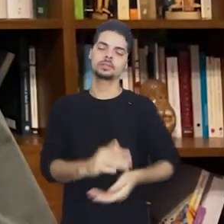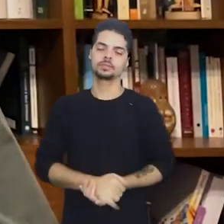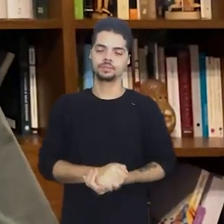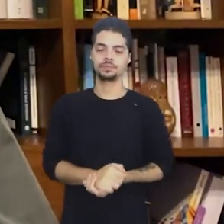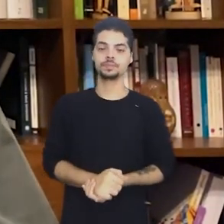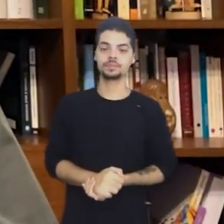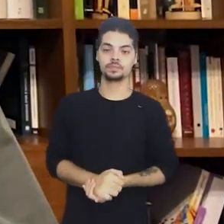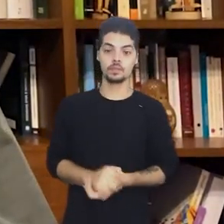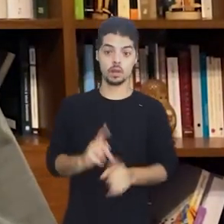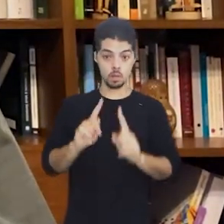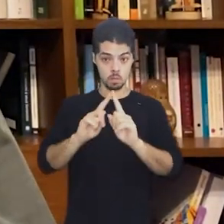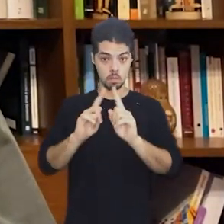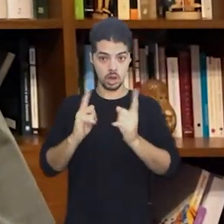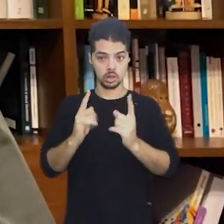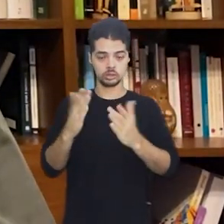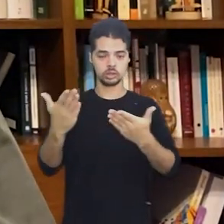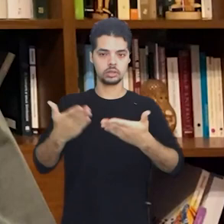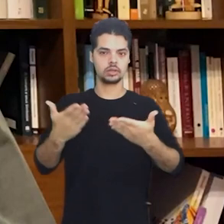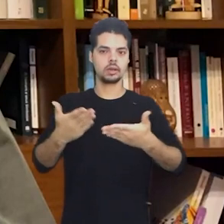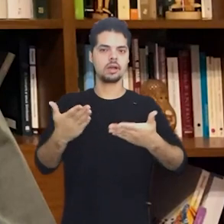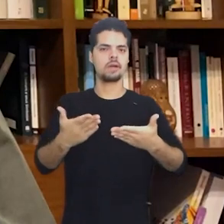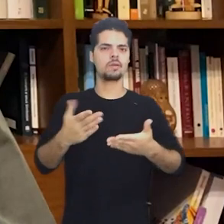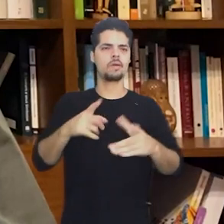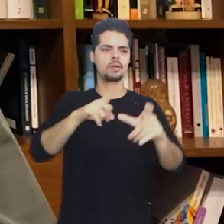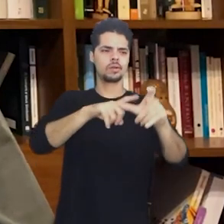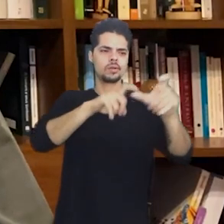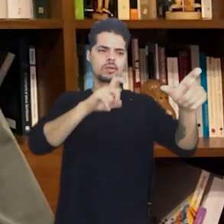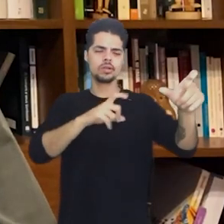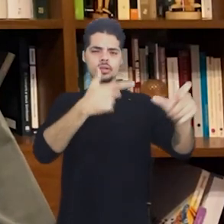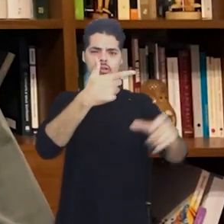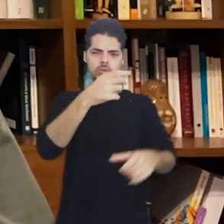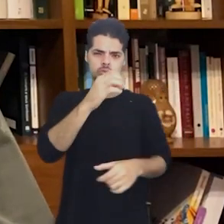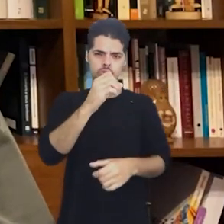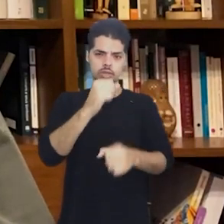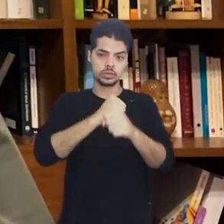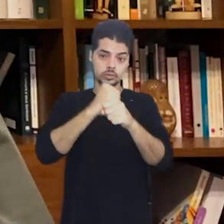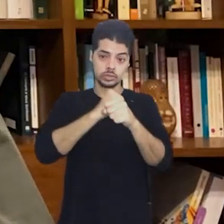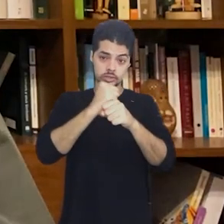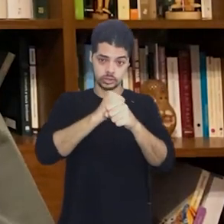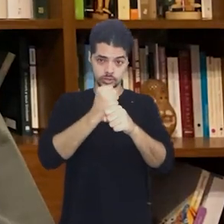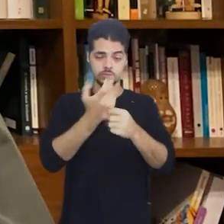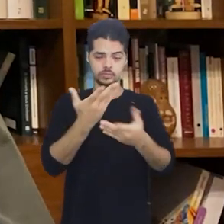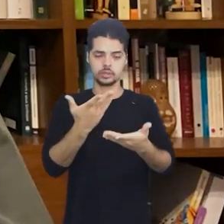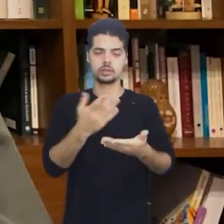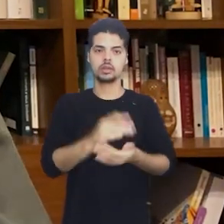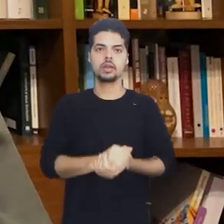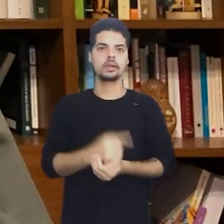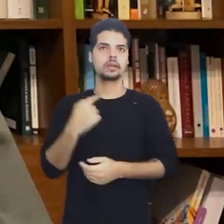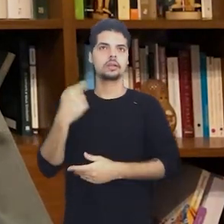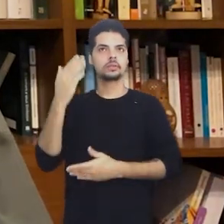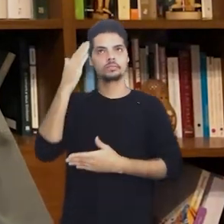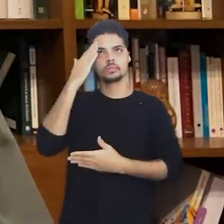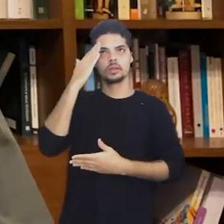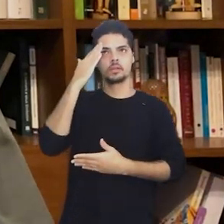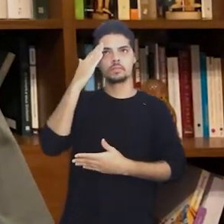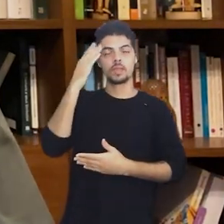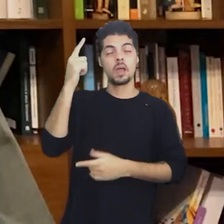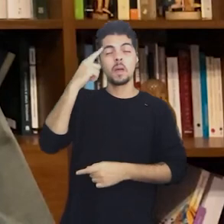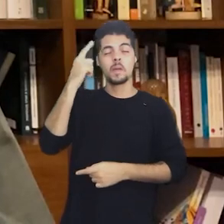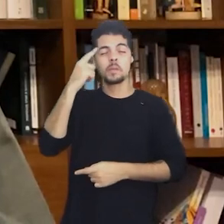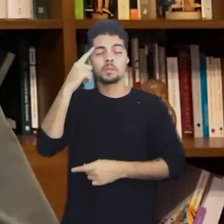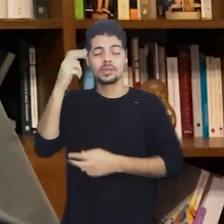a questão da Independência agora não é centenário da Independência eu espero